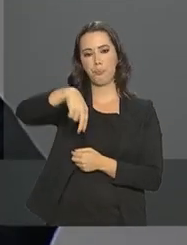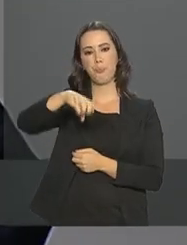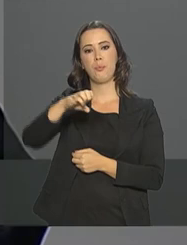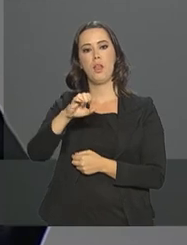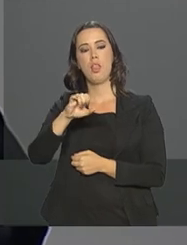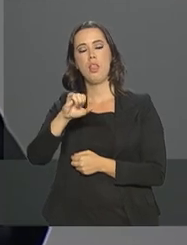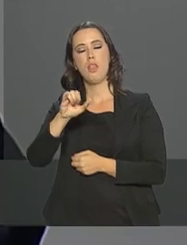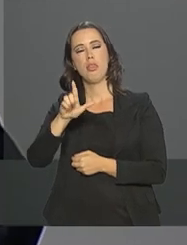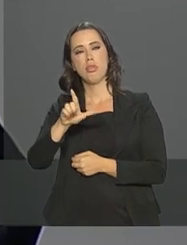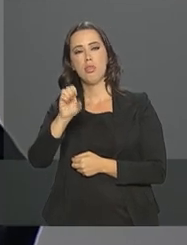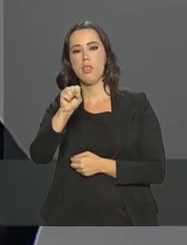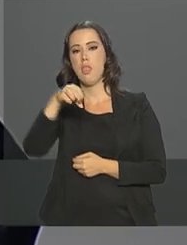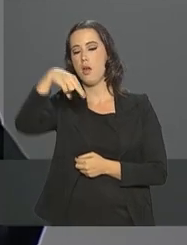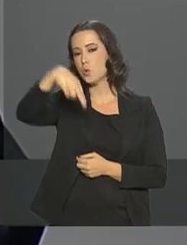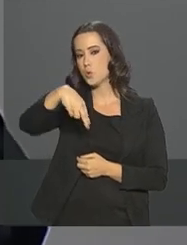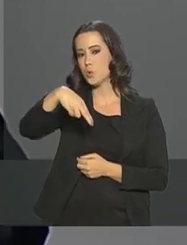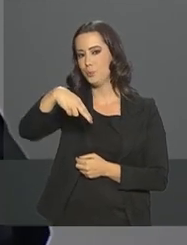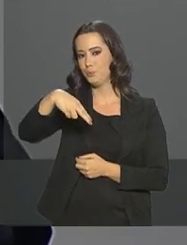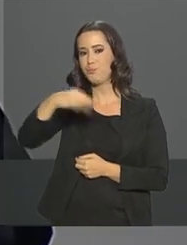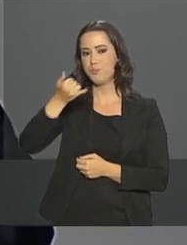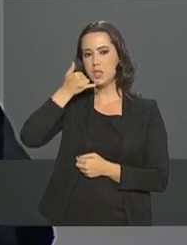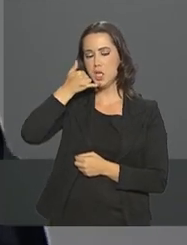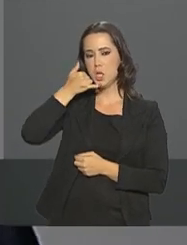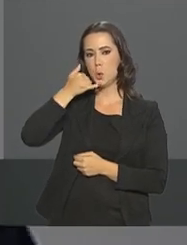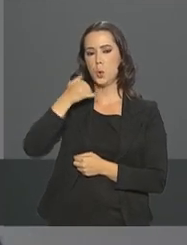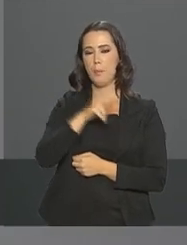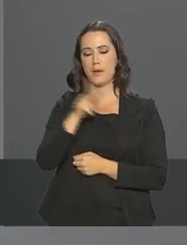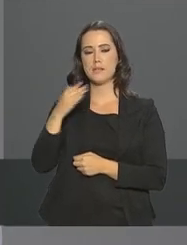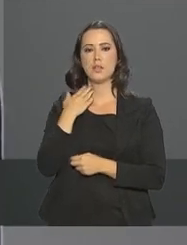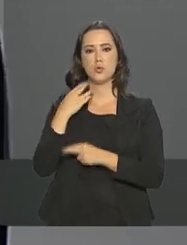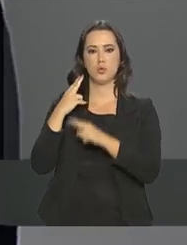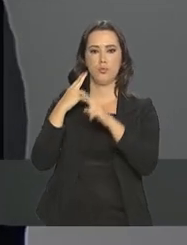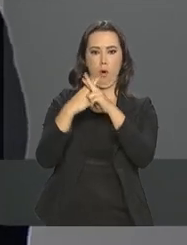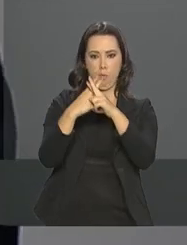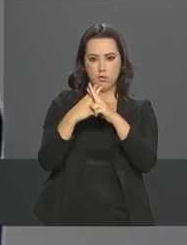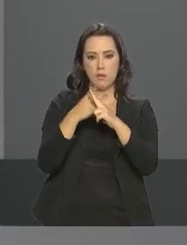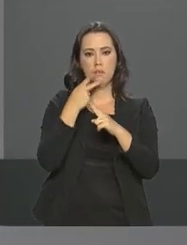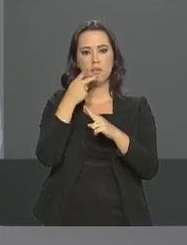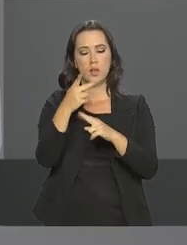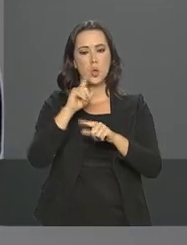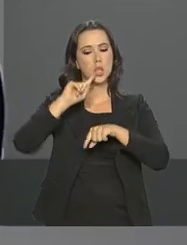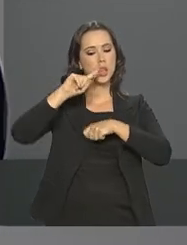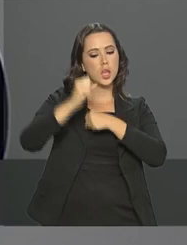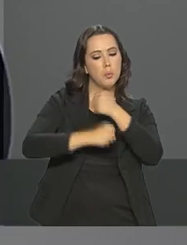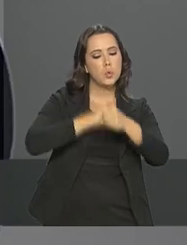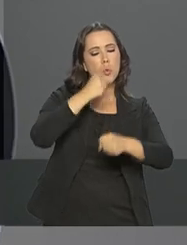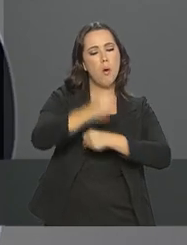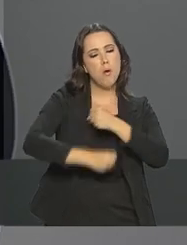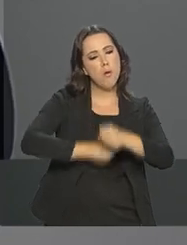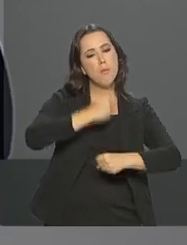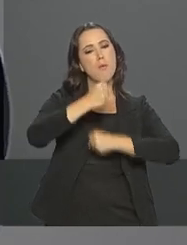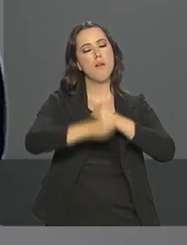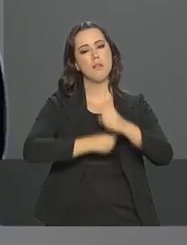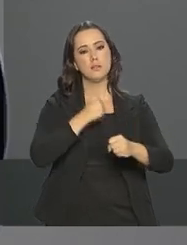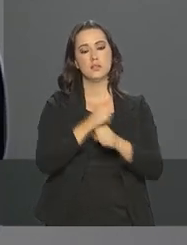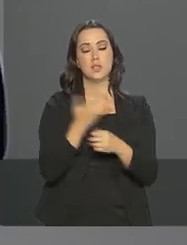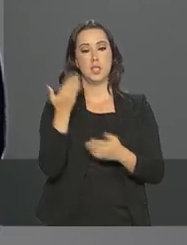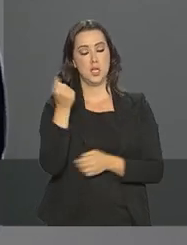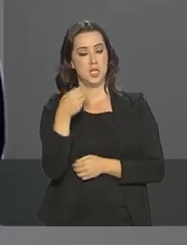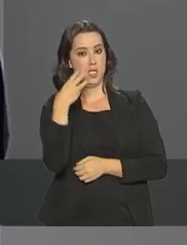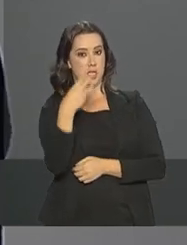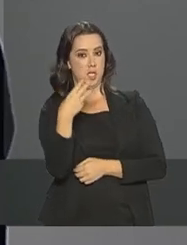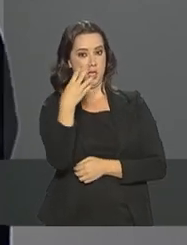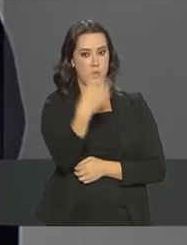caixa econômica me disse olha depois de muitos anos porque o lucro rotineiro da caixa econômica era de 3 4 bilhões